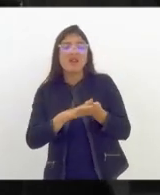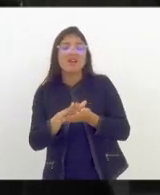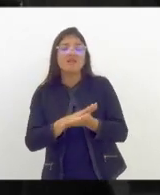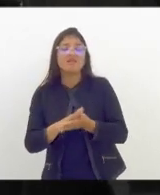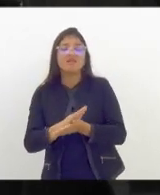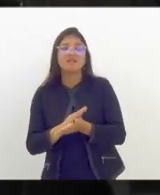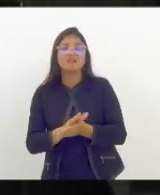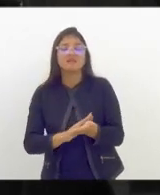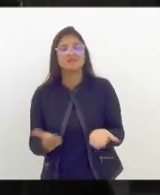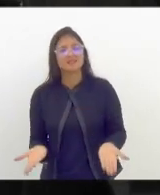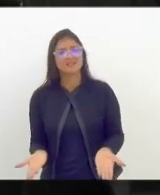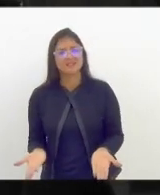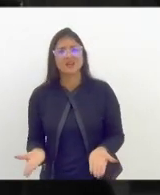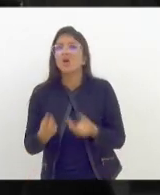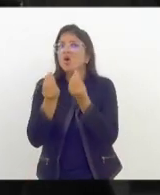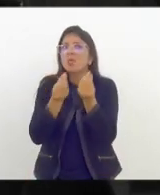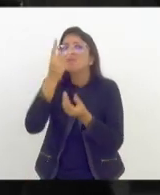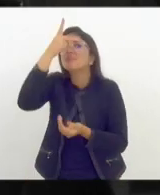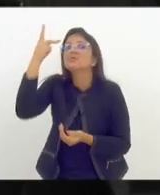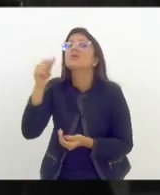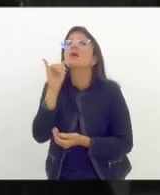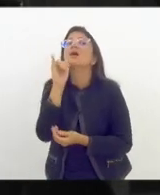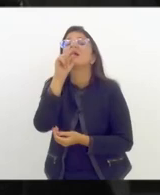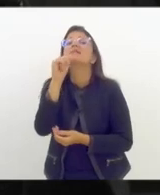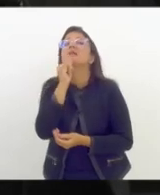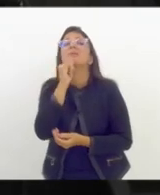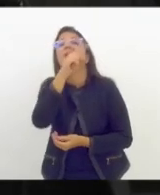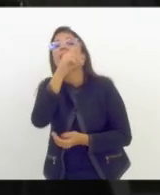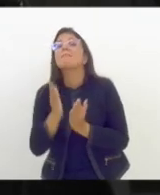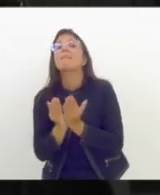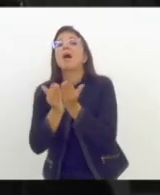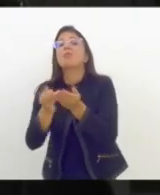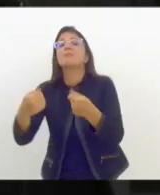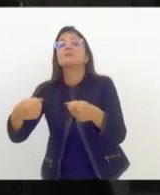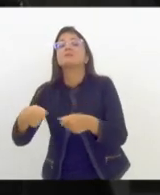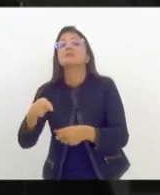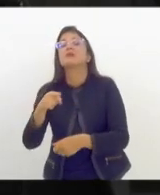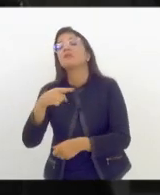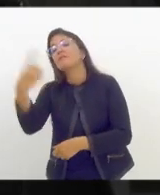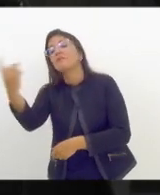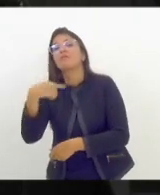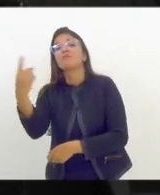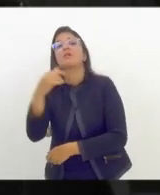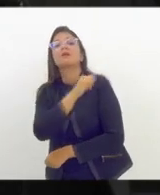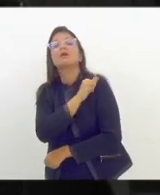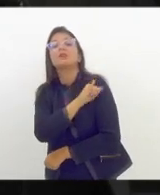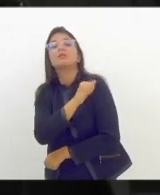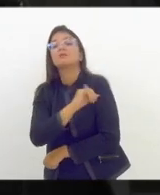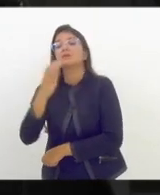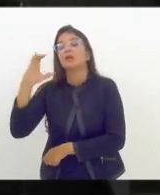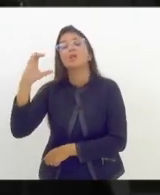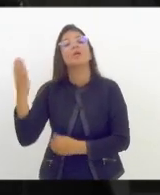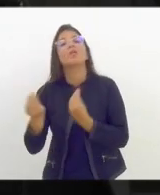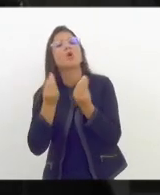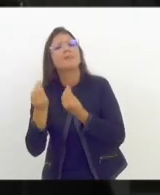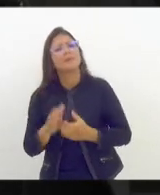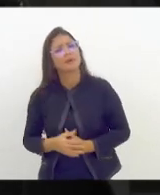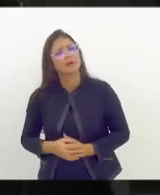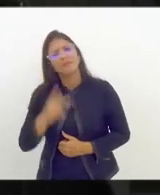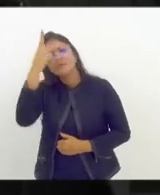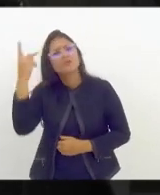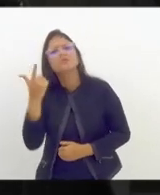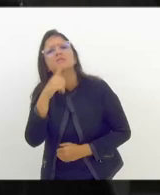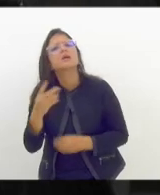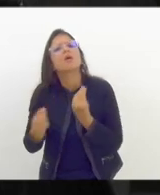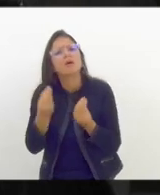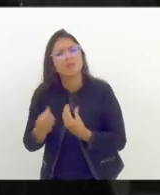das barcas de Niterói e de São Gonçalo, vão atravessar a Bahia a nado, vão atravessar a Bahia de boia, de canoa havaiana, remando,